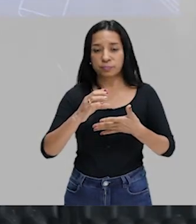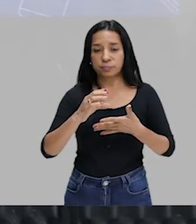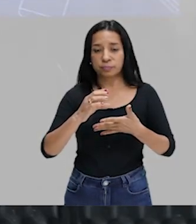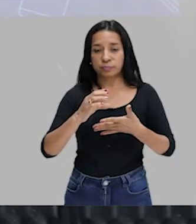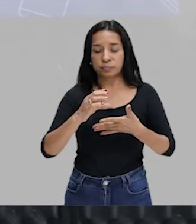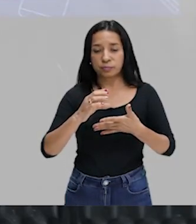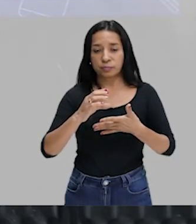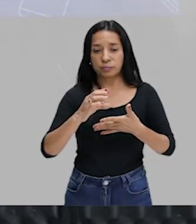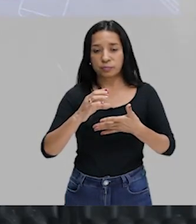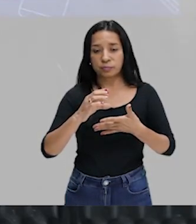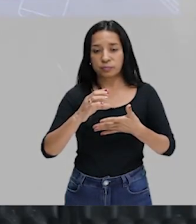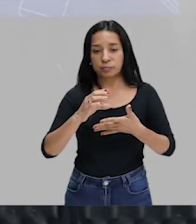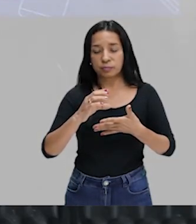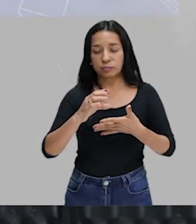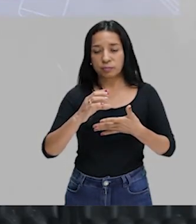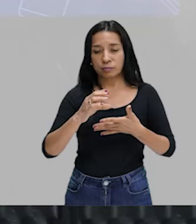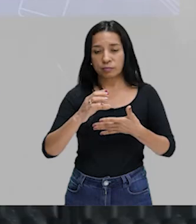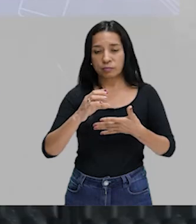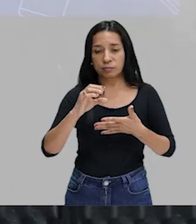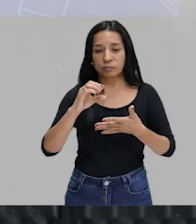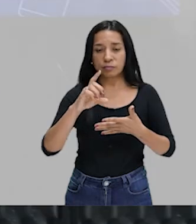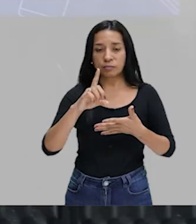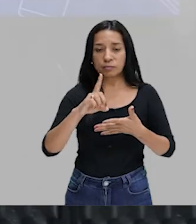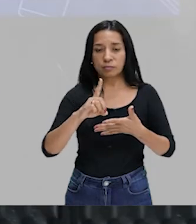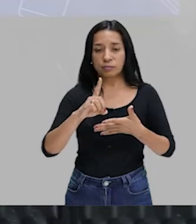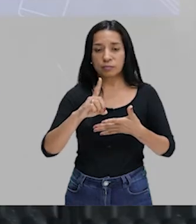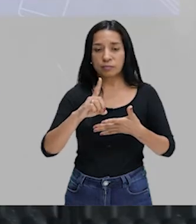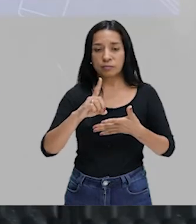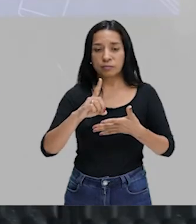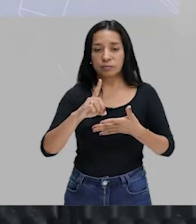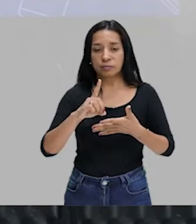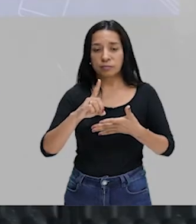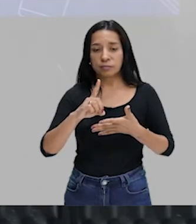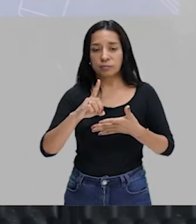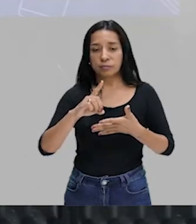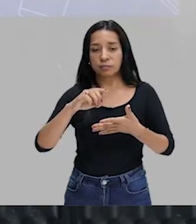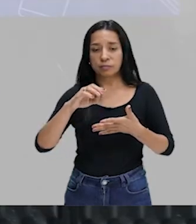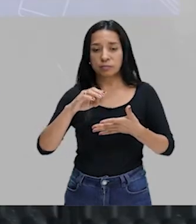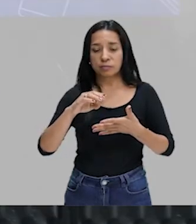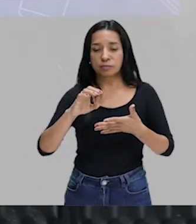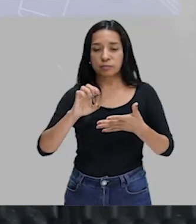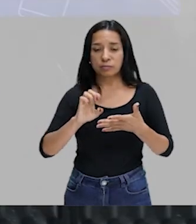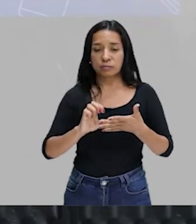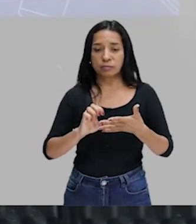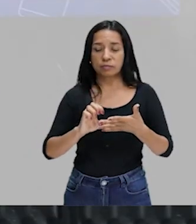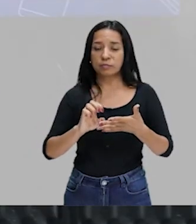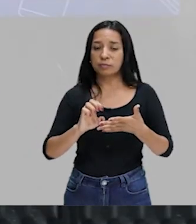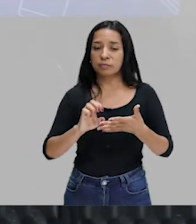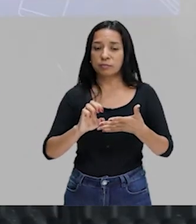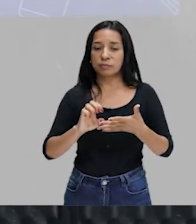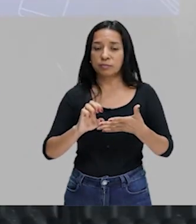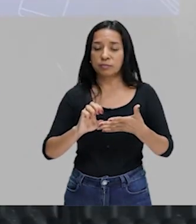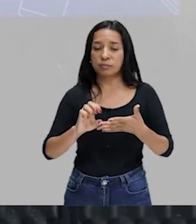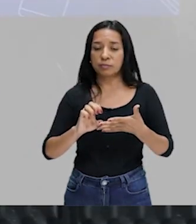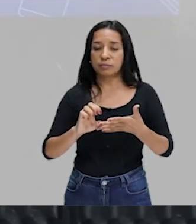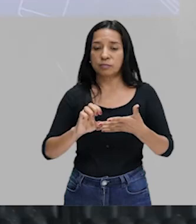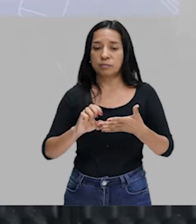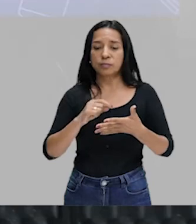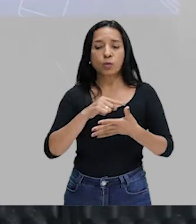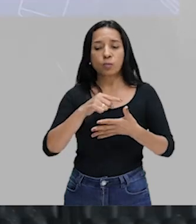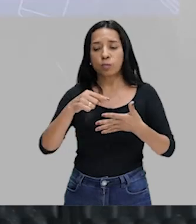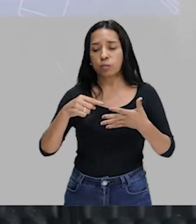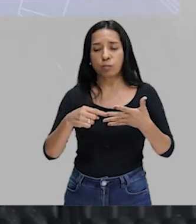Letra C, uma estrela de nêutrons. Letra D, uma anã marrom. E letra E, um buraco